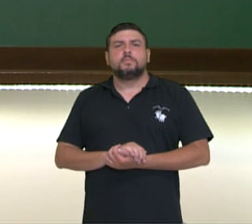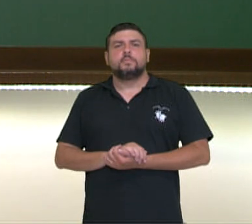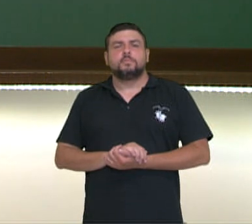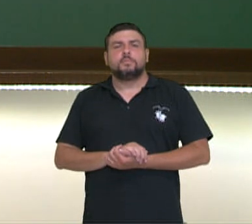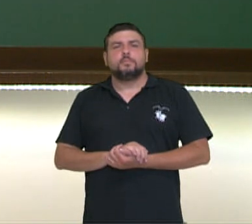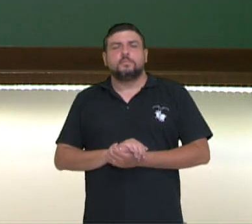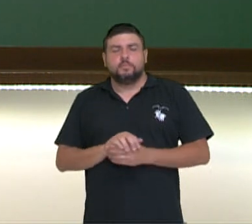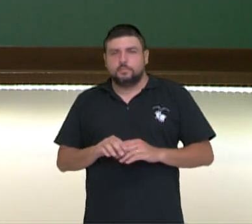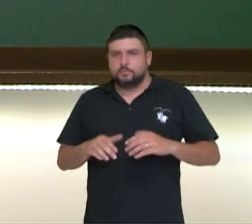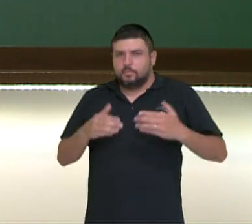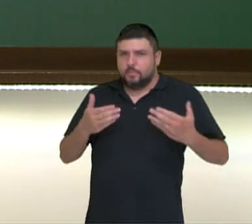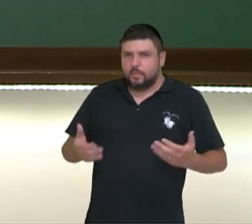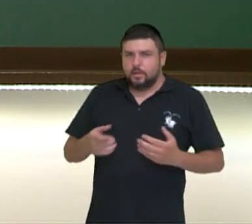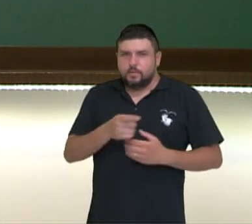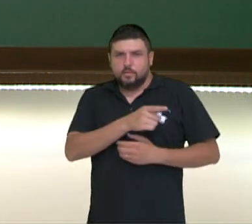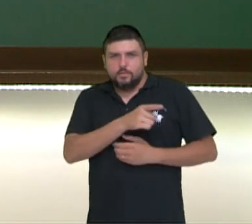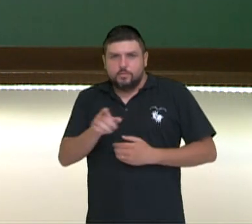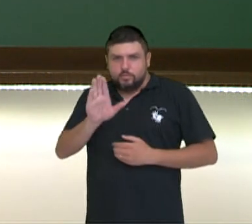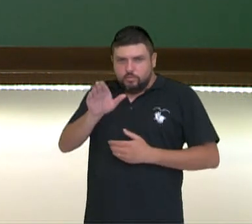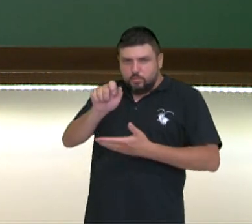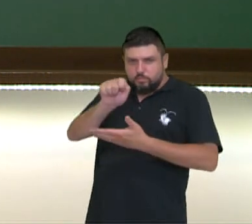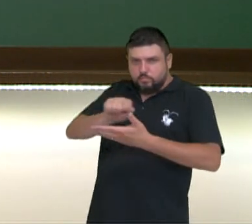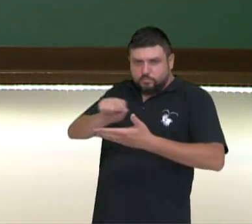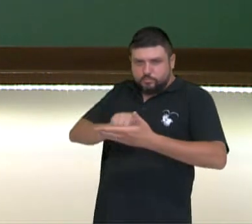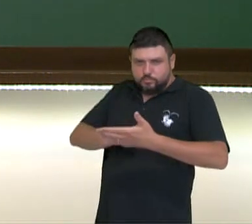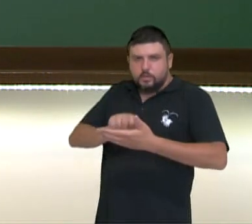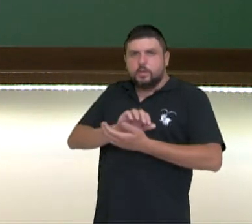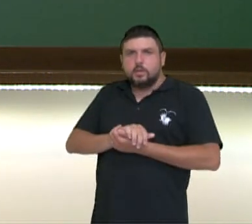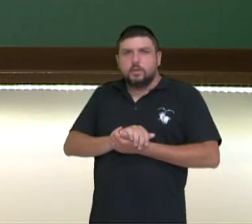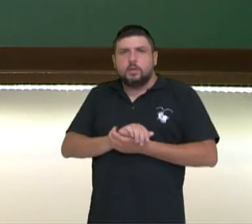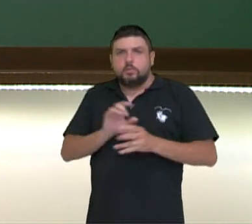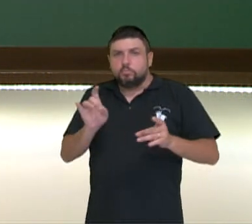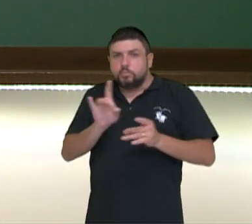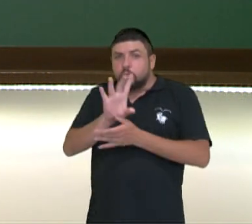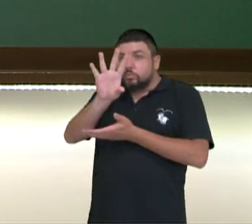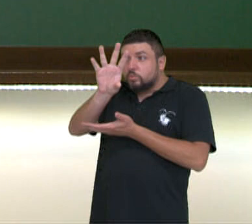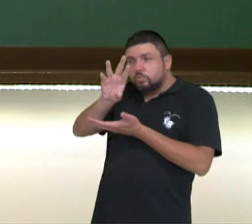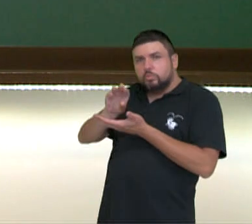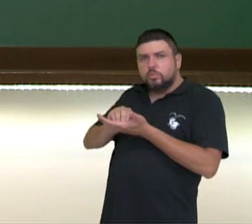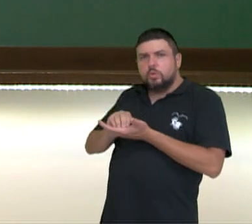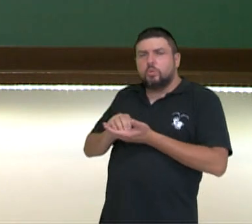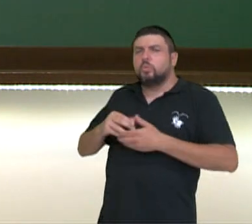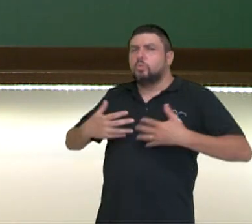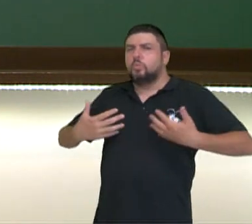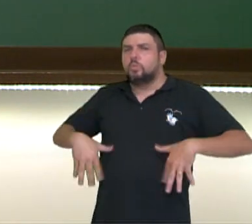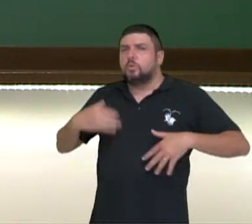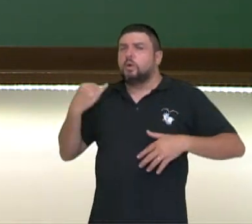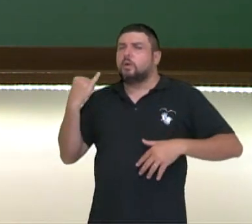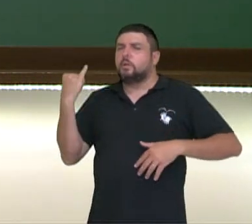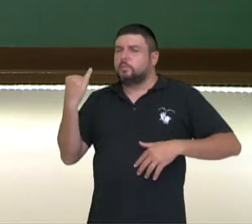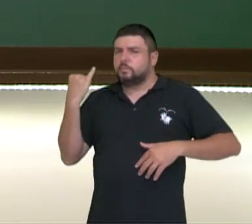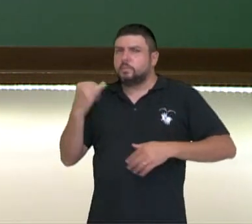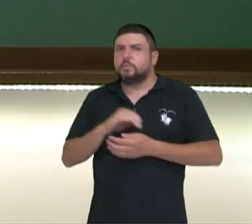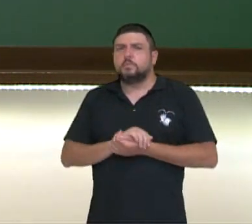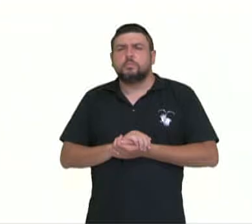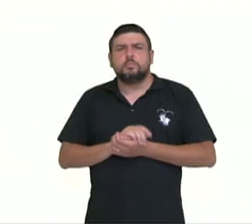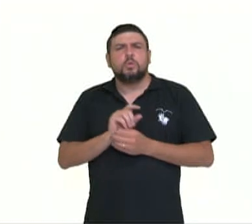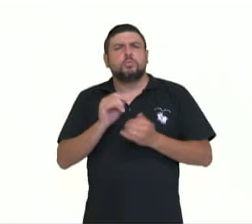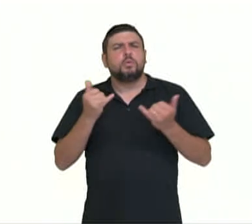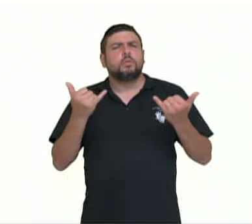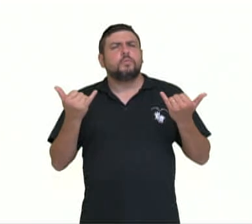E então, pessoal, fizeram o registro no caderno, anotaram essas informações que são hiper mega importantes. Que informações são essas,